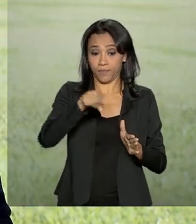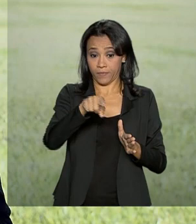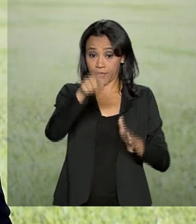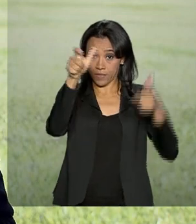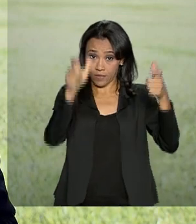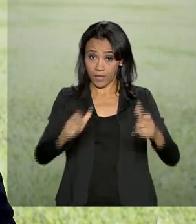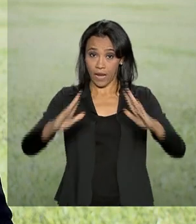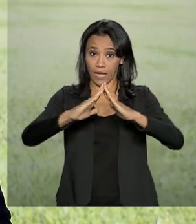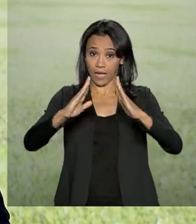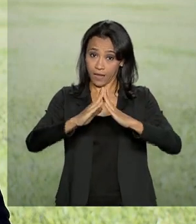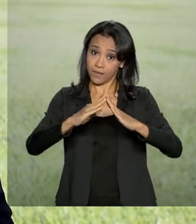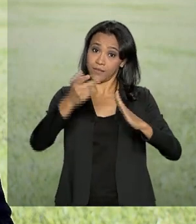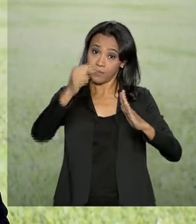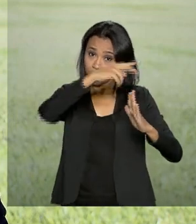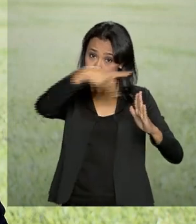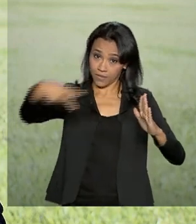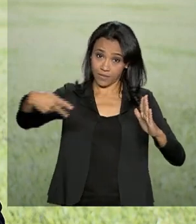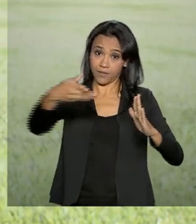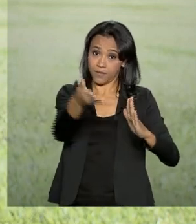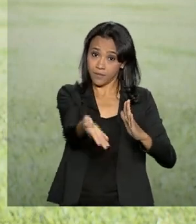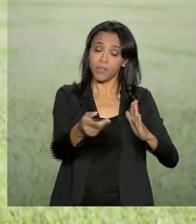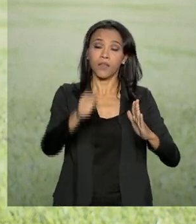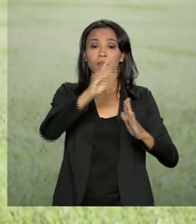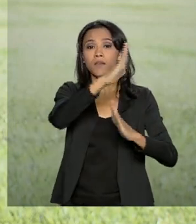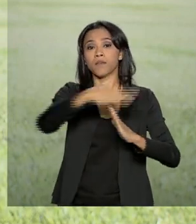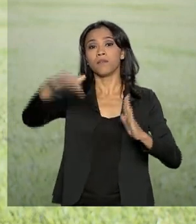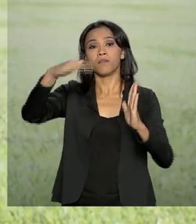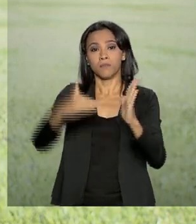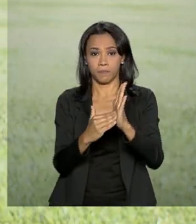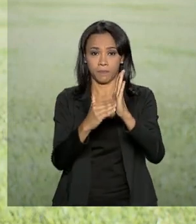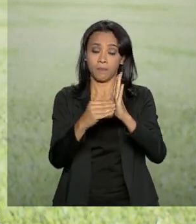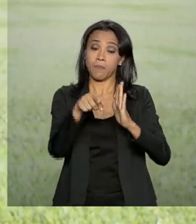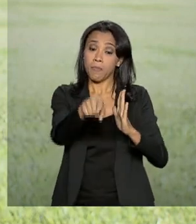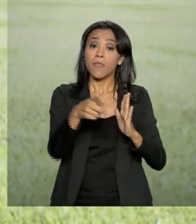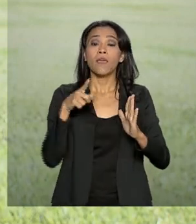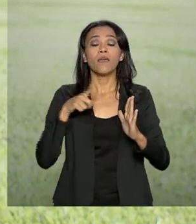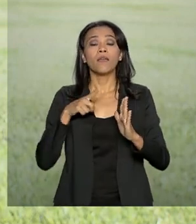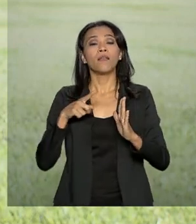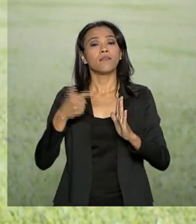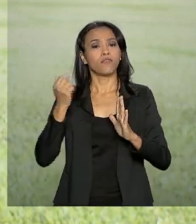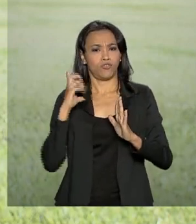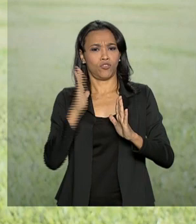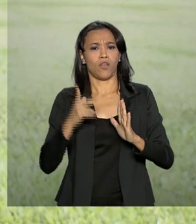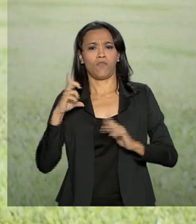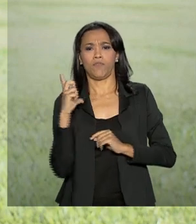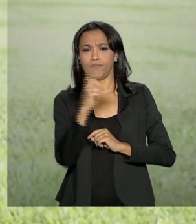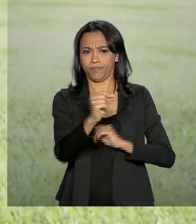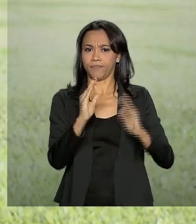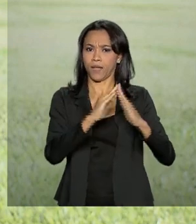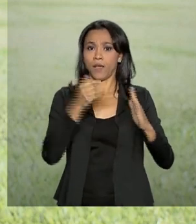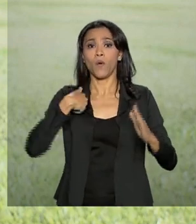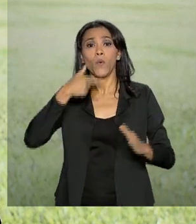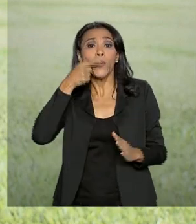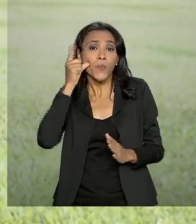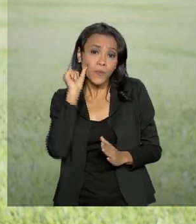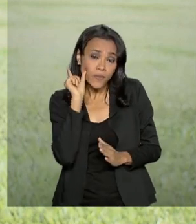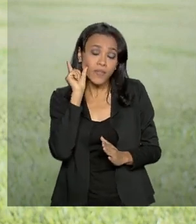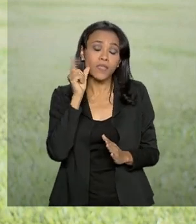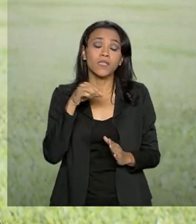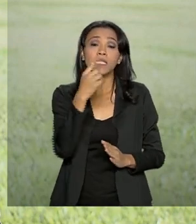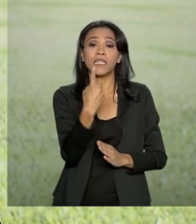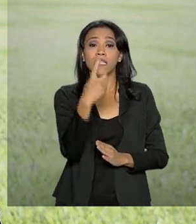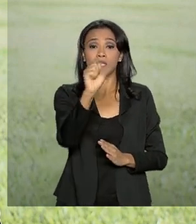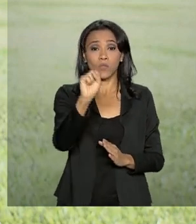residência oficial da Presidência da República. Bolsonaro teve alta do Hospital Albert Einstein em São Paulo ontem, depois de 18